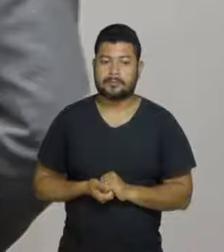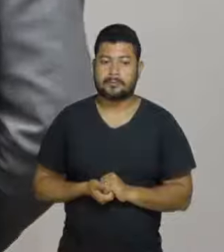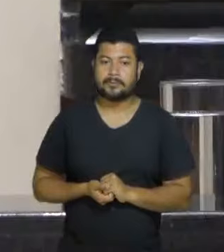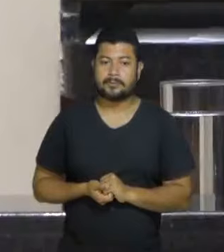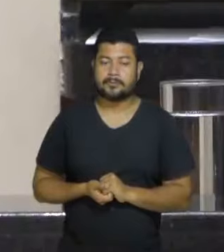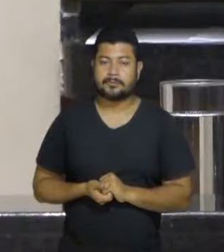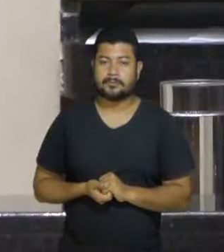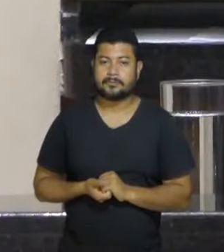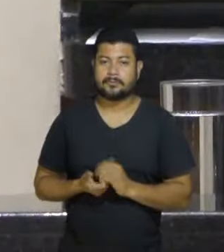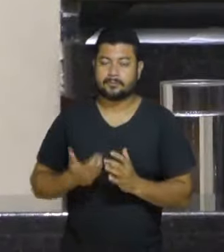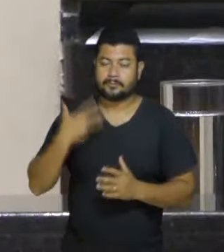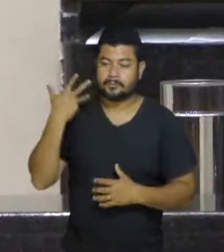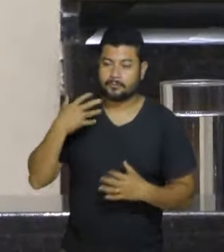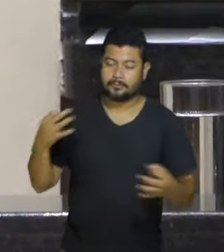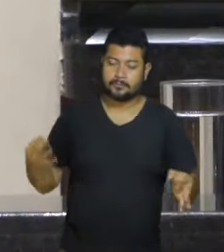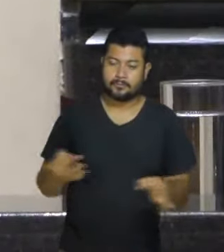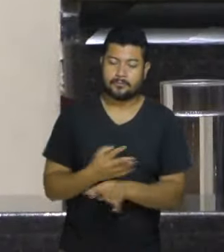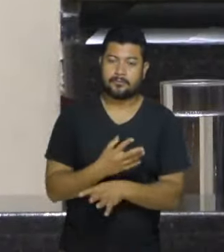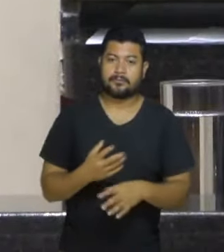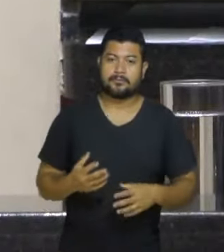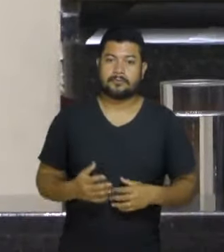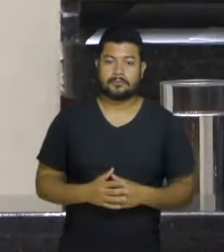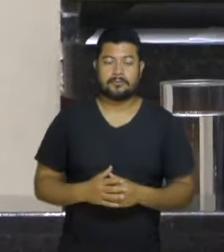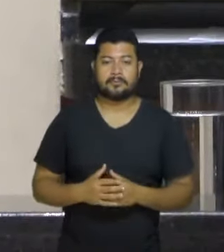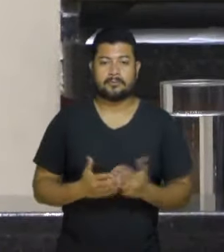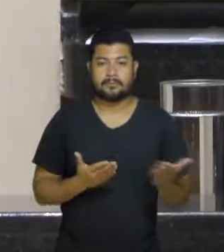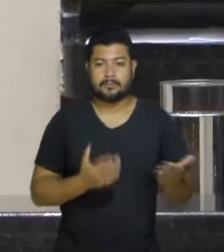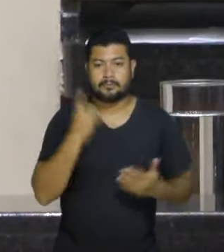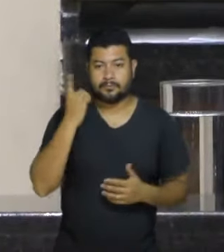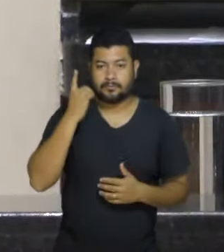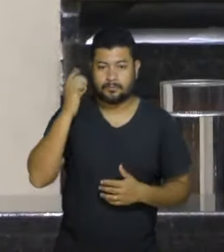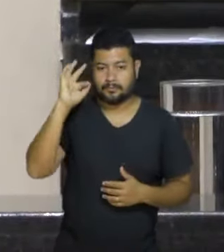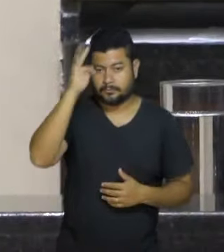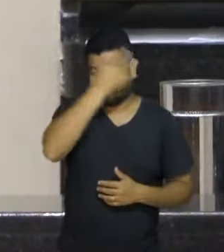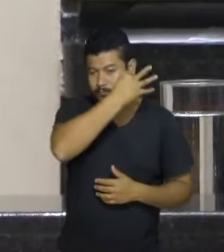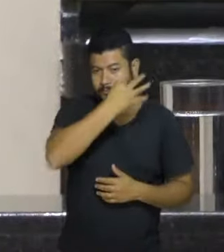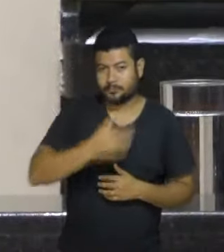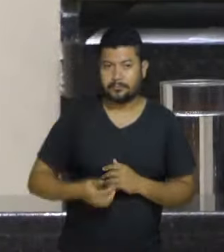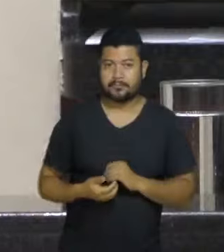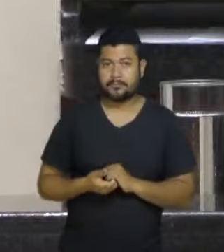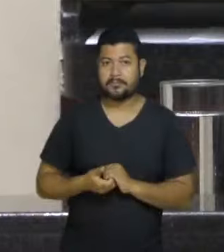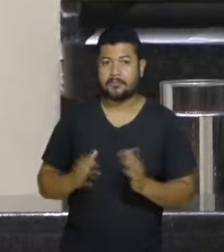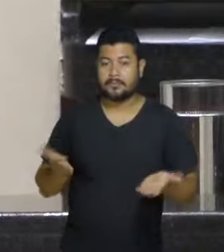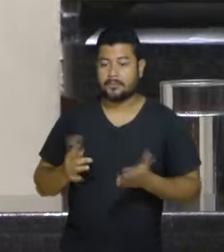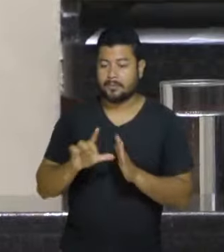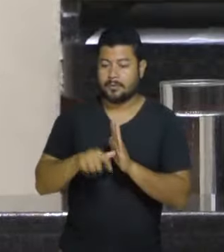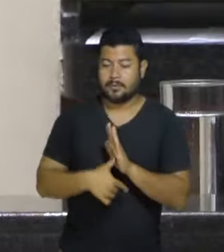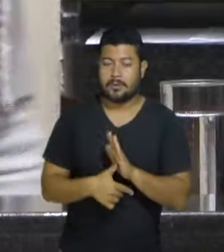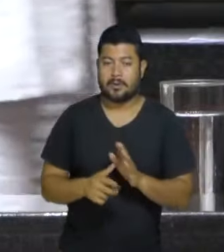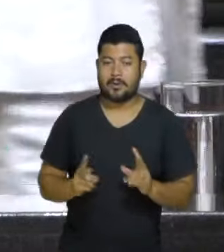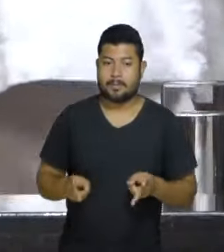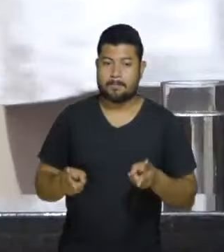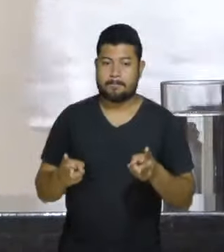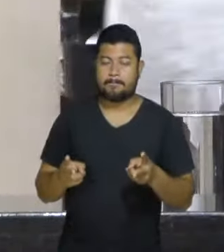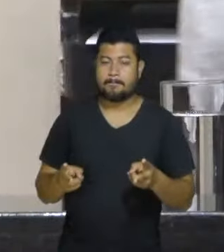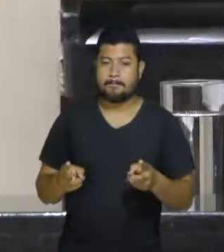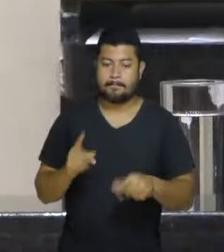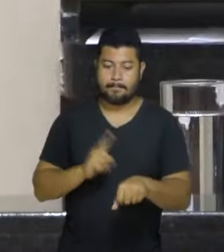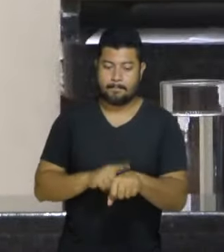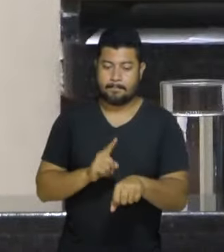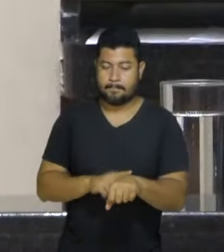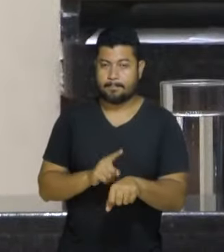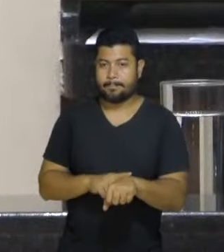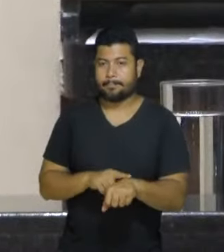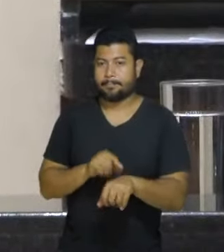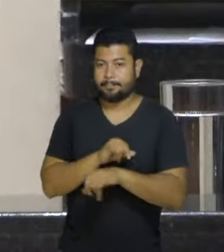Feita a manifestação, deputado Fabiano da Luz. Na sequência, ainda no horário destinado